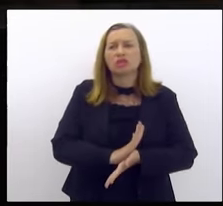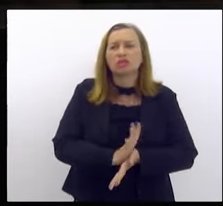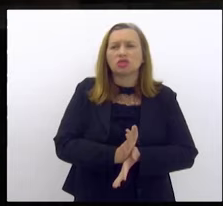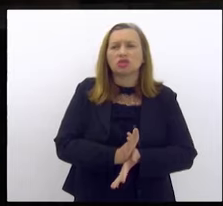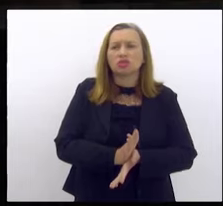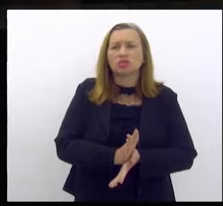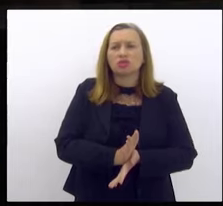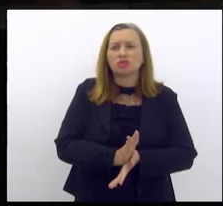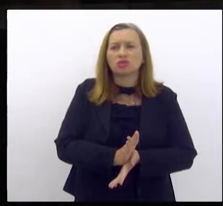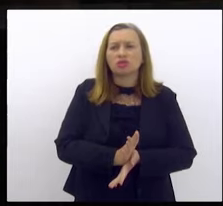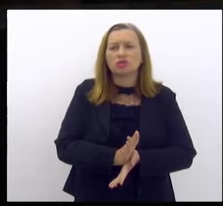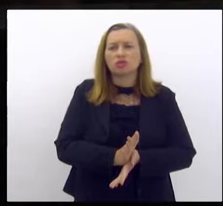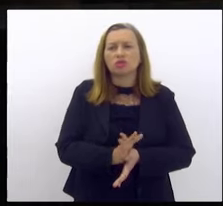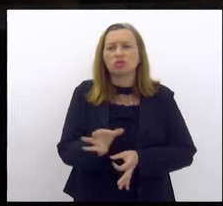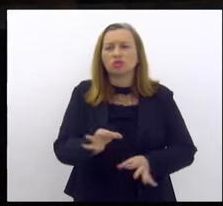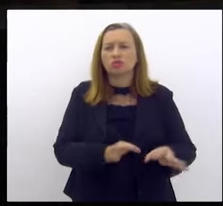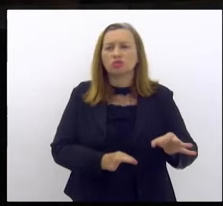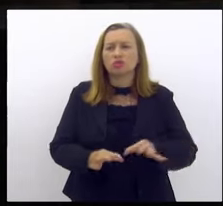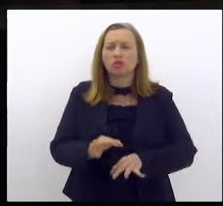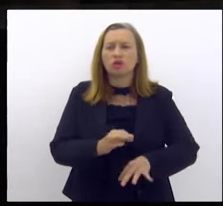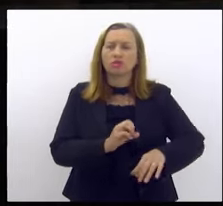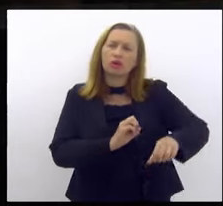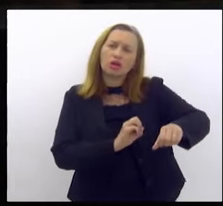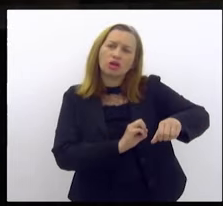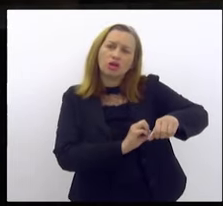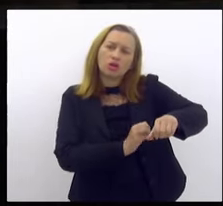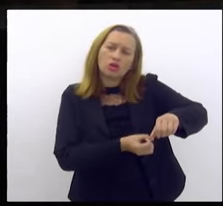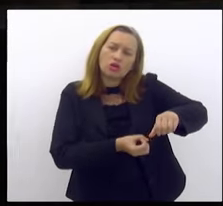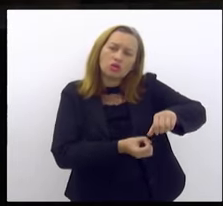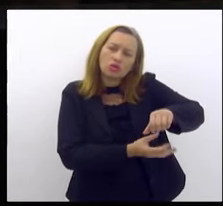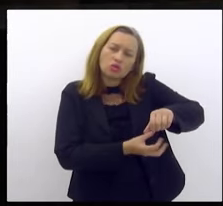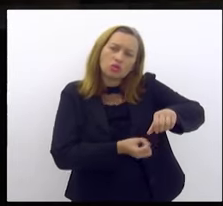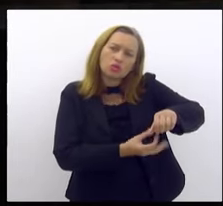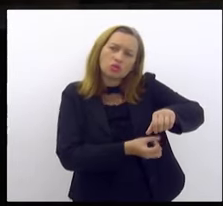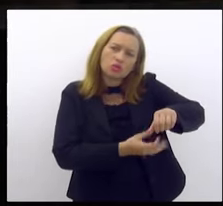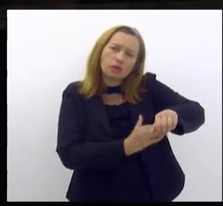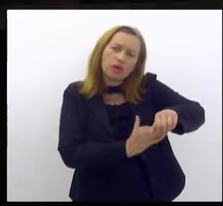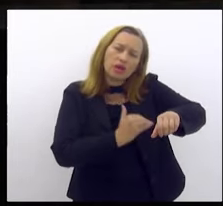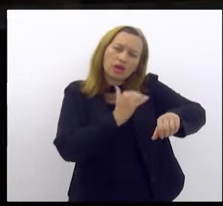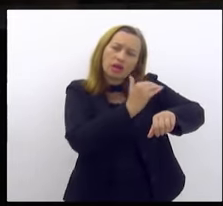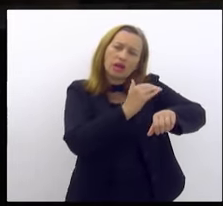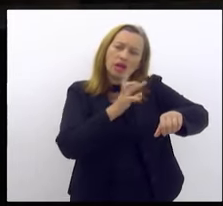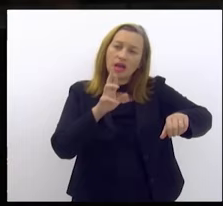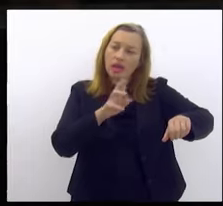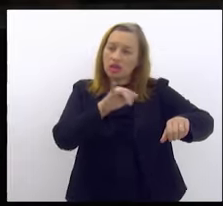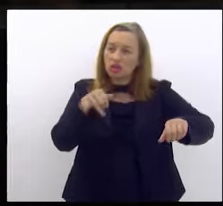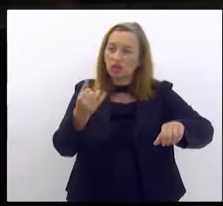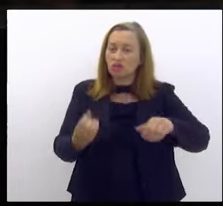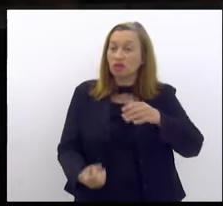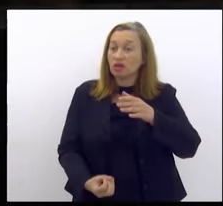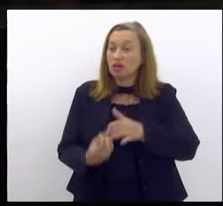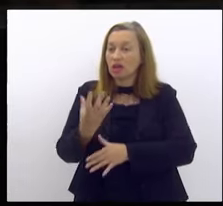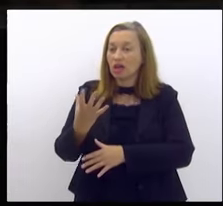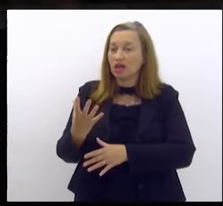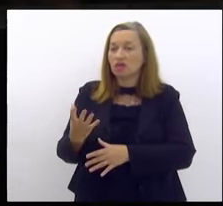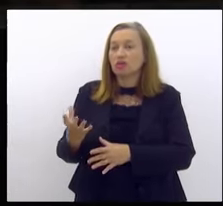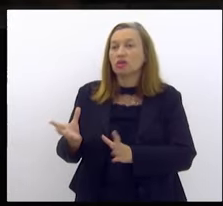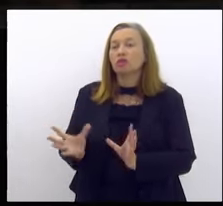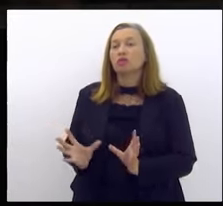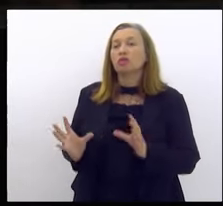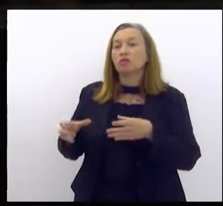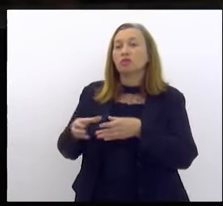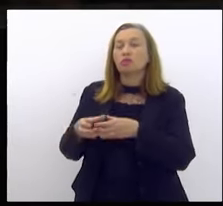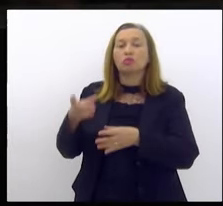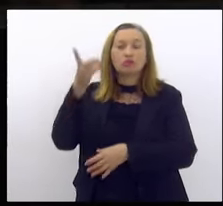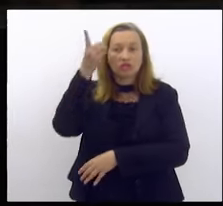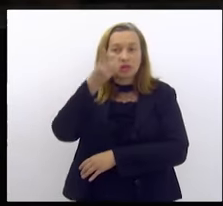programa Supera RJ, um programa talhado e construído por aqueles e aquelas que vêm na política pública